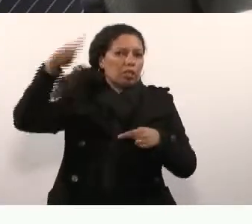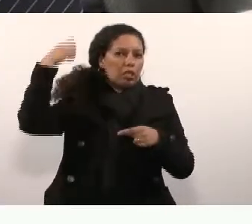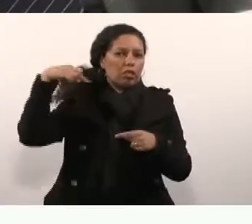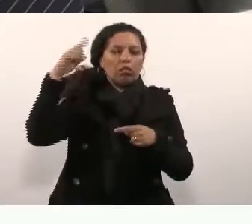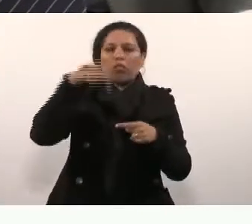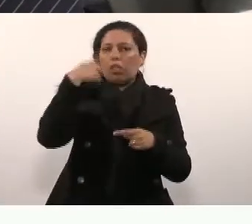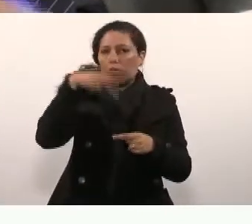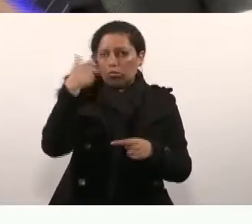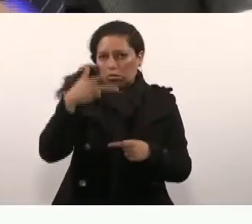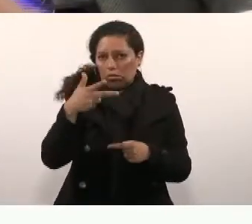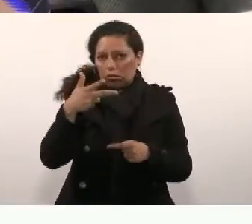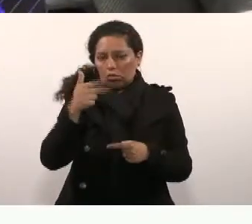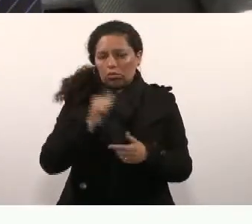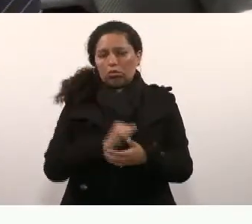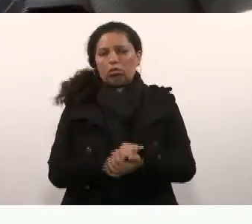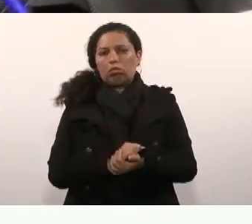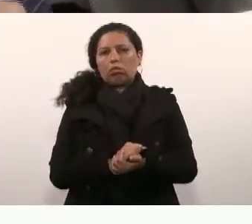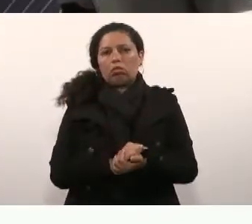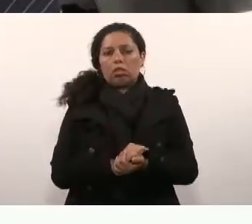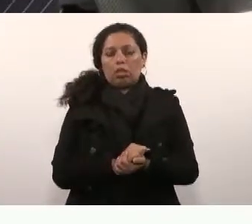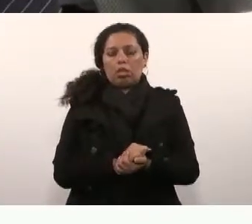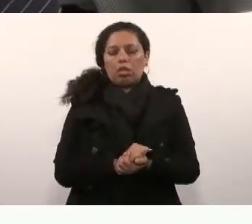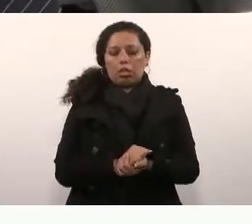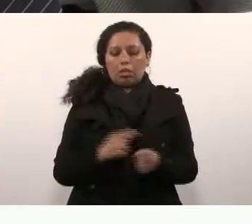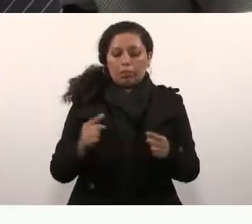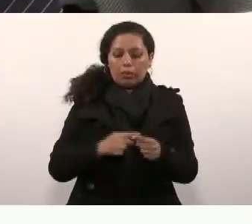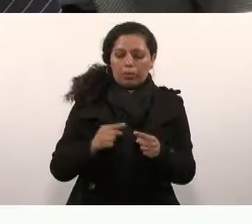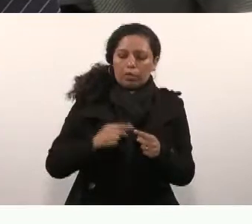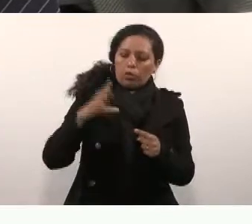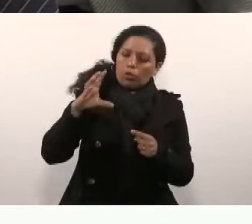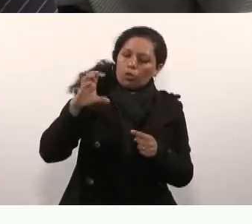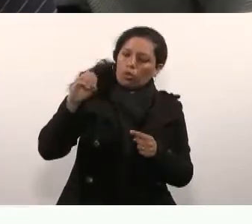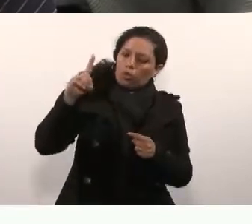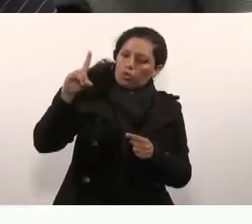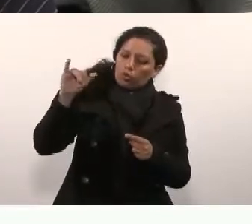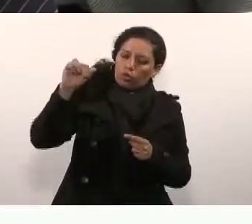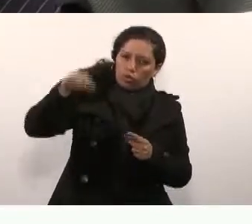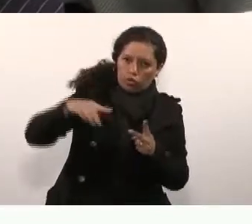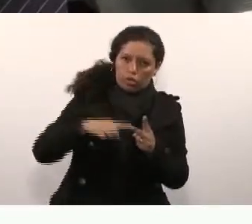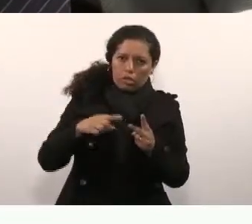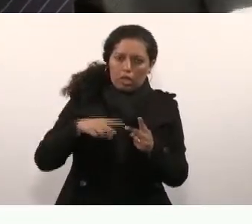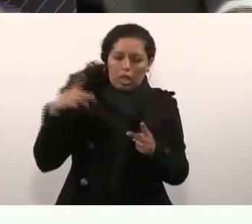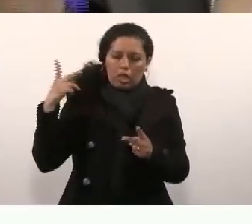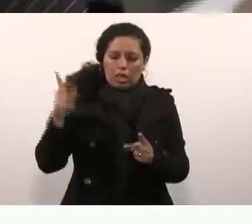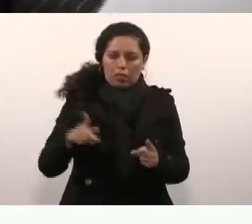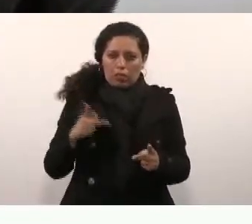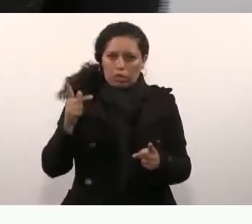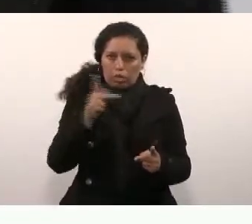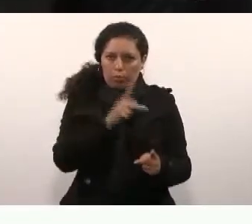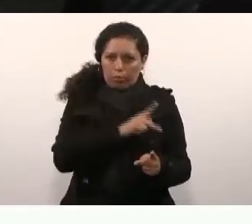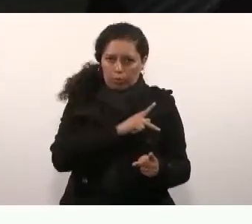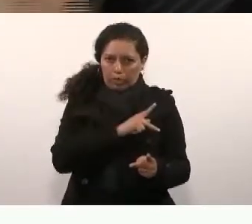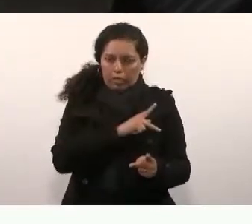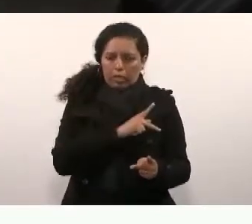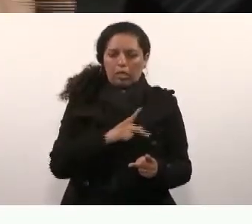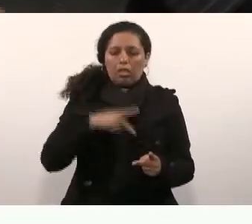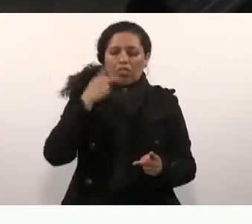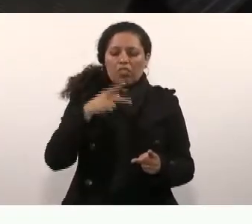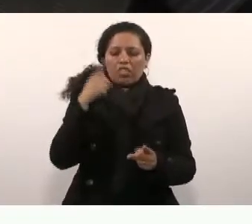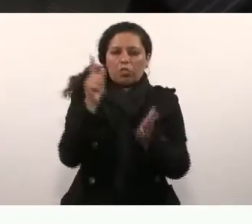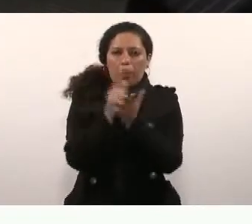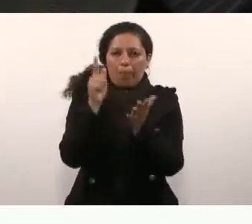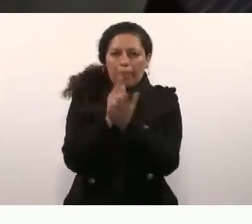diz a respeito primeiro para a CODIM e para a Defensoria Pública, certo, Valdec? Sobre as informações do material que já